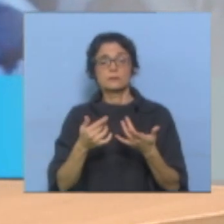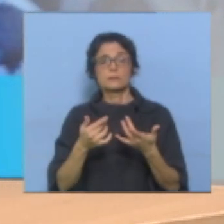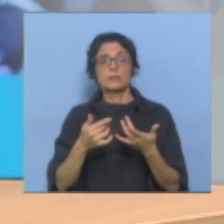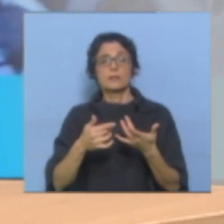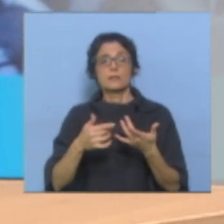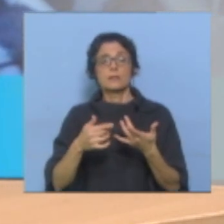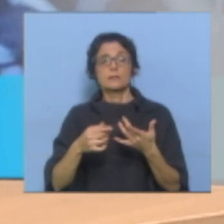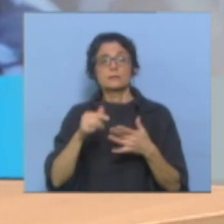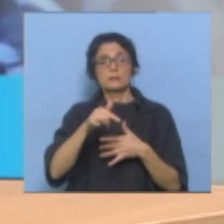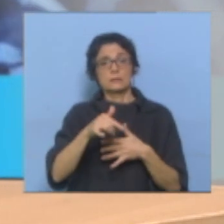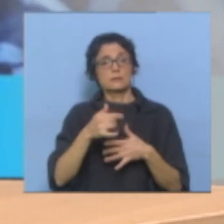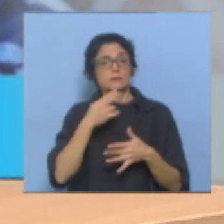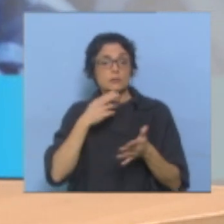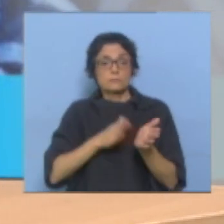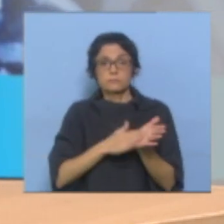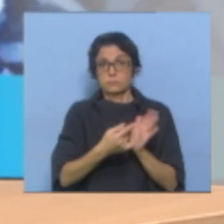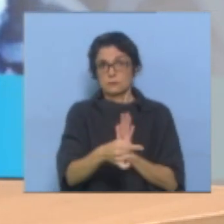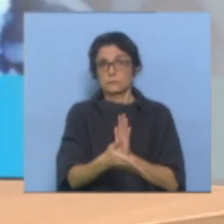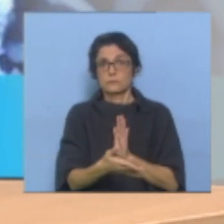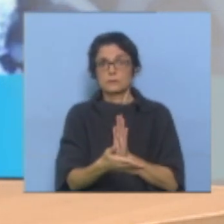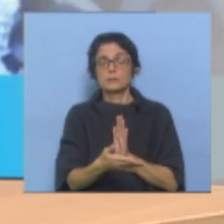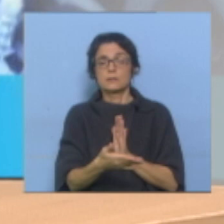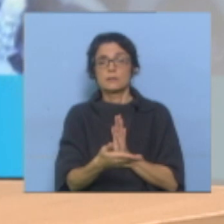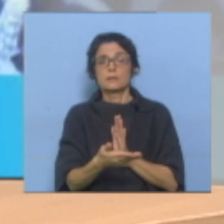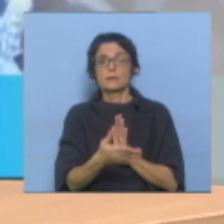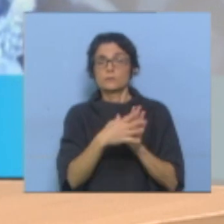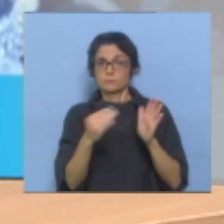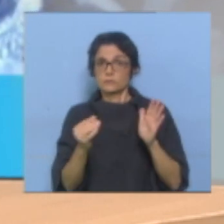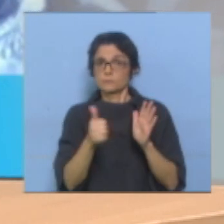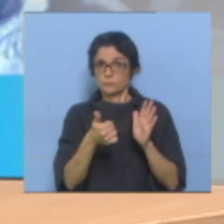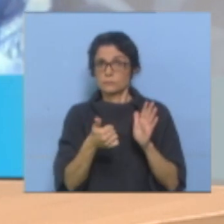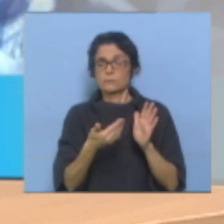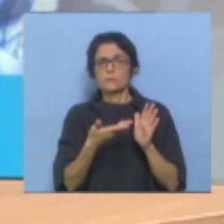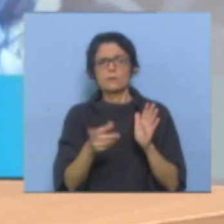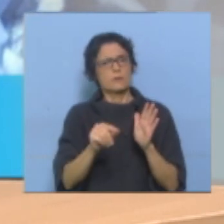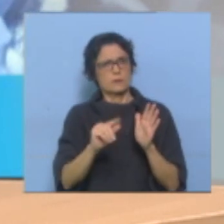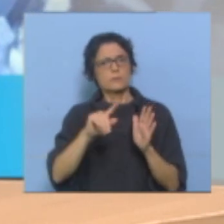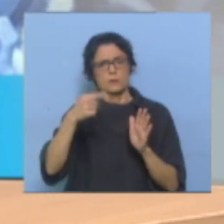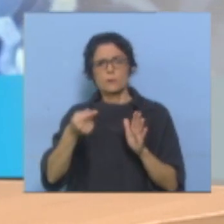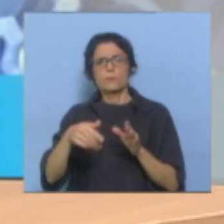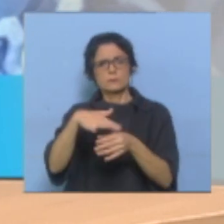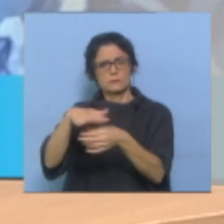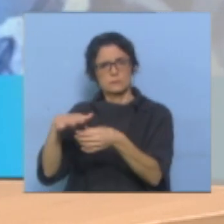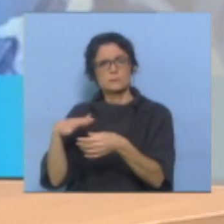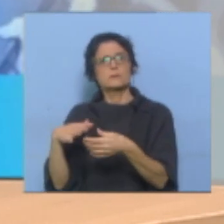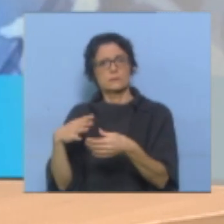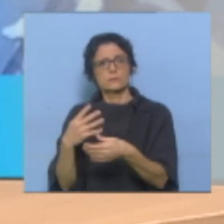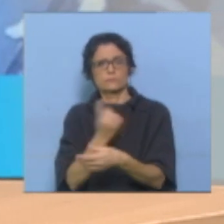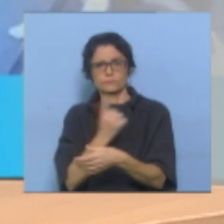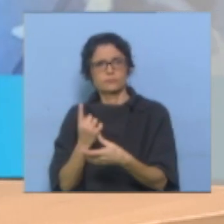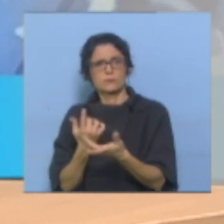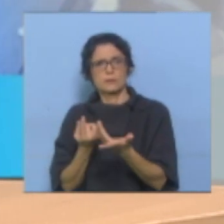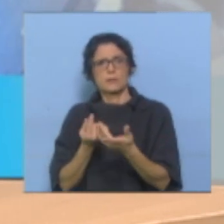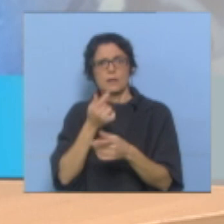Sul, deu provas, mas que também deu provas em questões pessoais, em processos